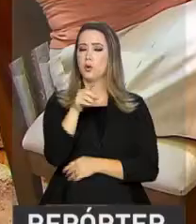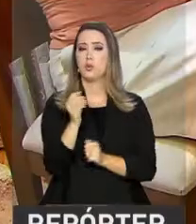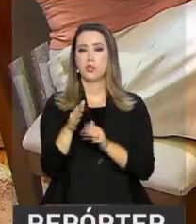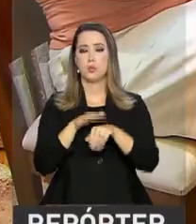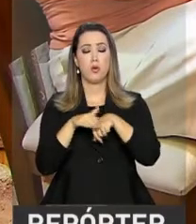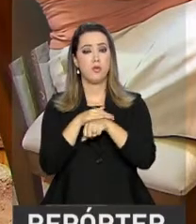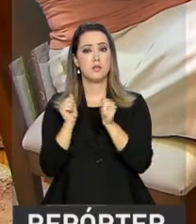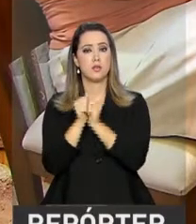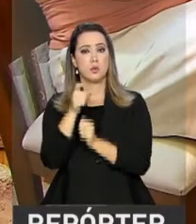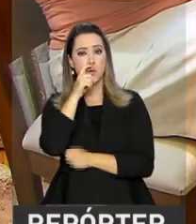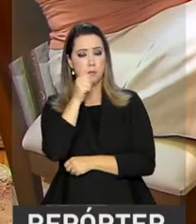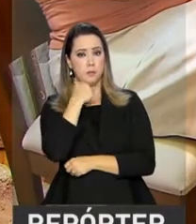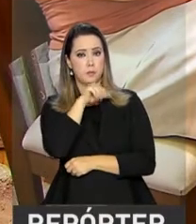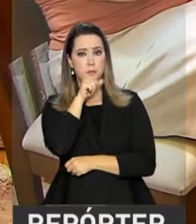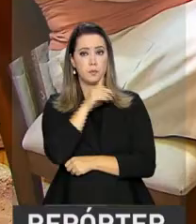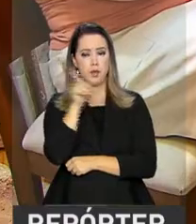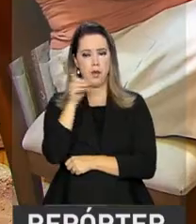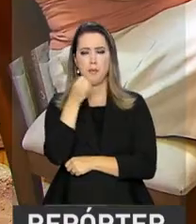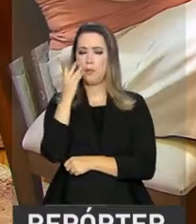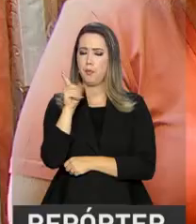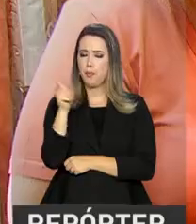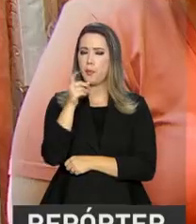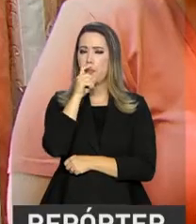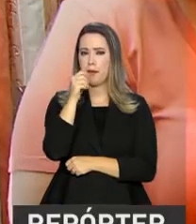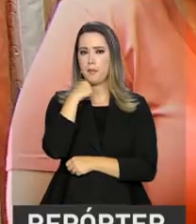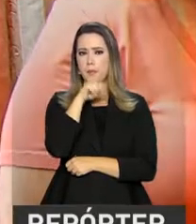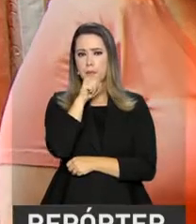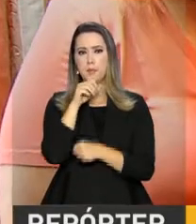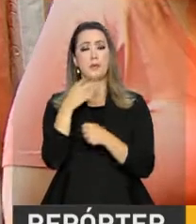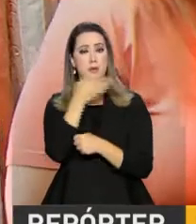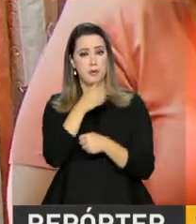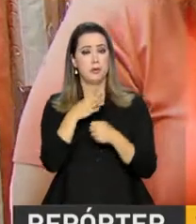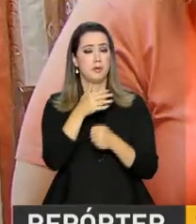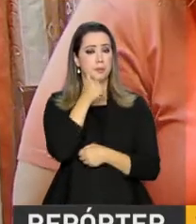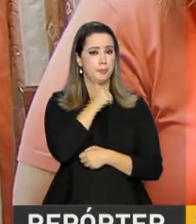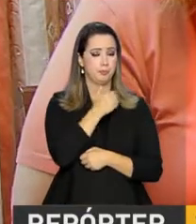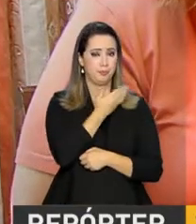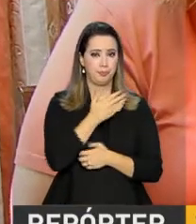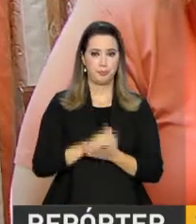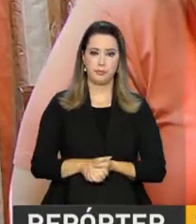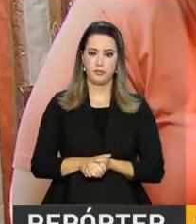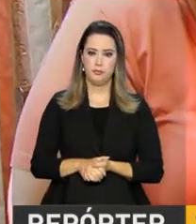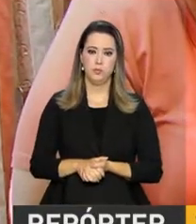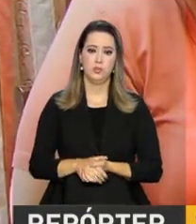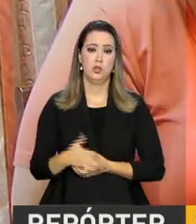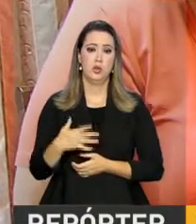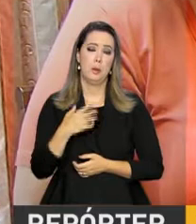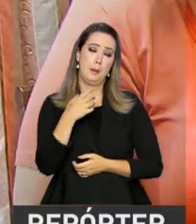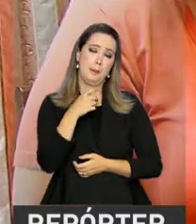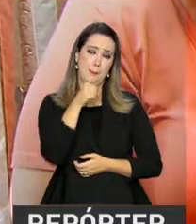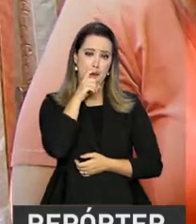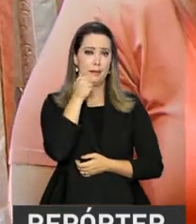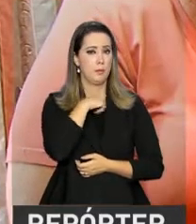pais uma segurança para ele e para ela como eles não têm muito acesso da internet que as